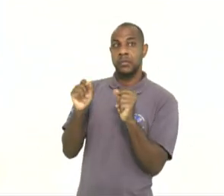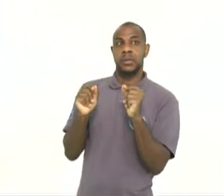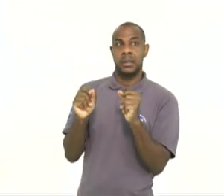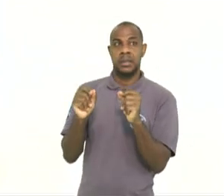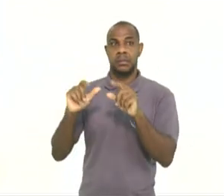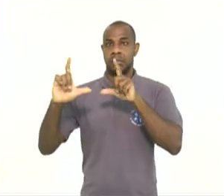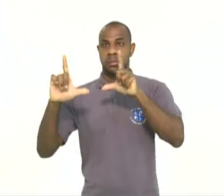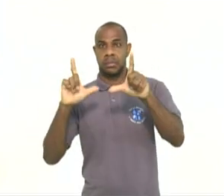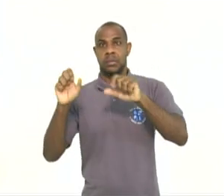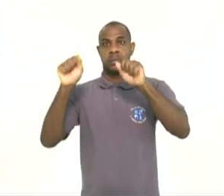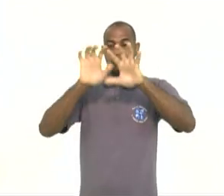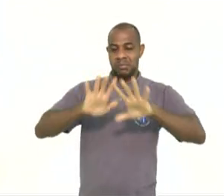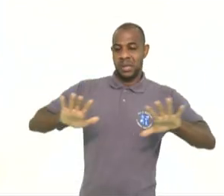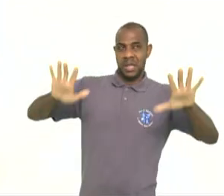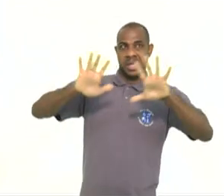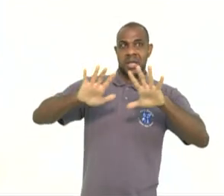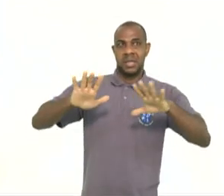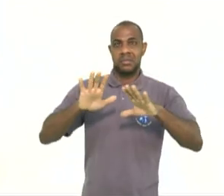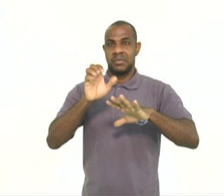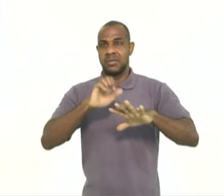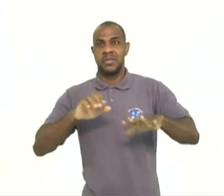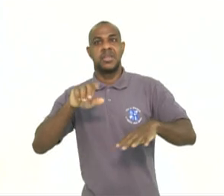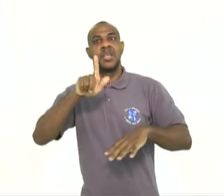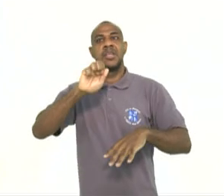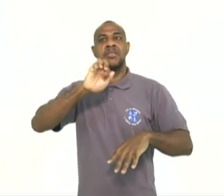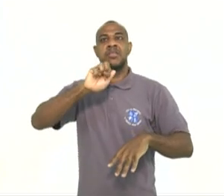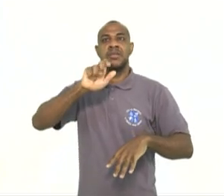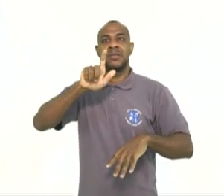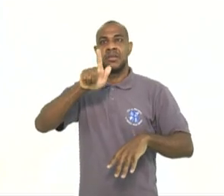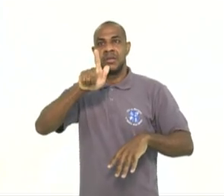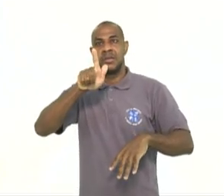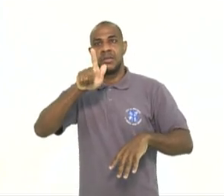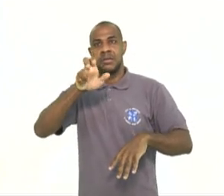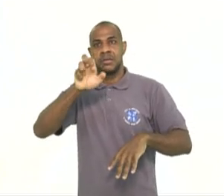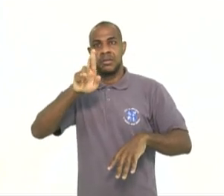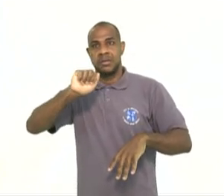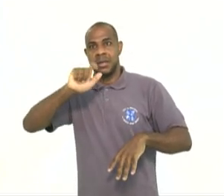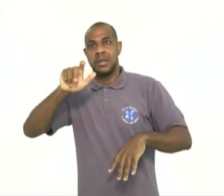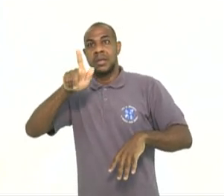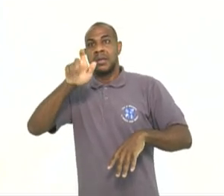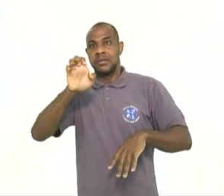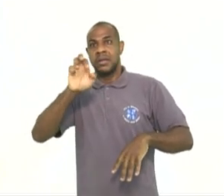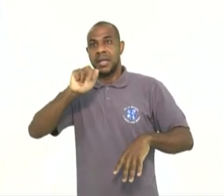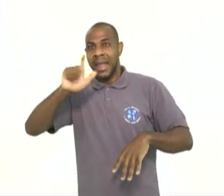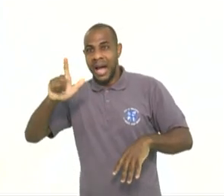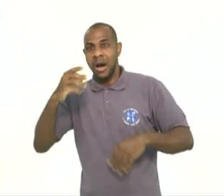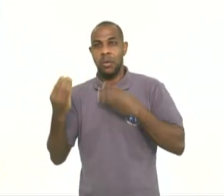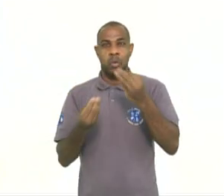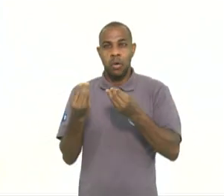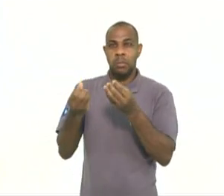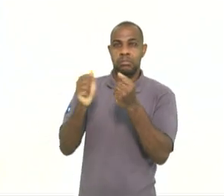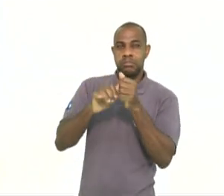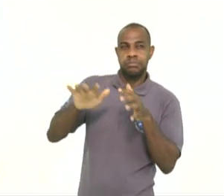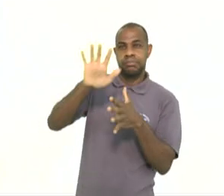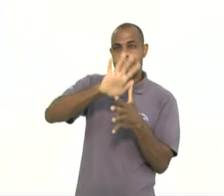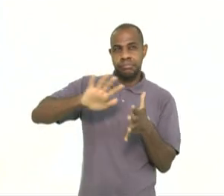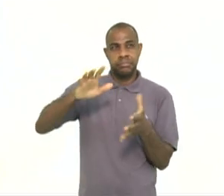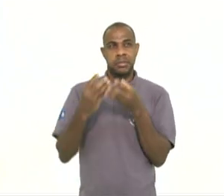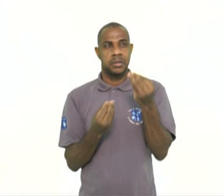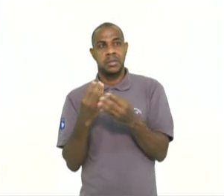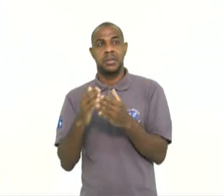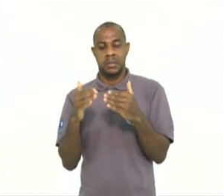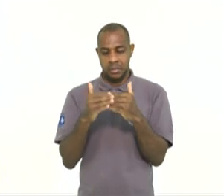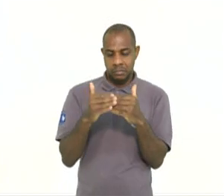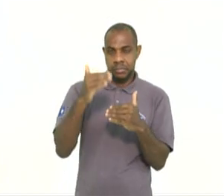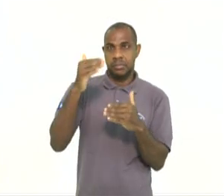série de enquadramento como plano geral plano médio plano total close detalhe e eles são todos é construídos esses planos